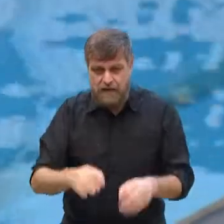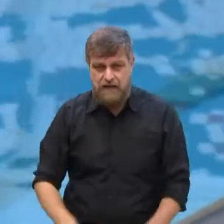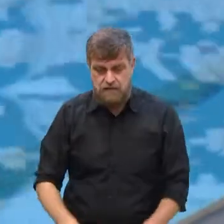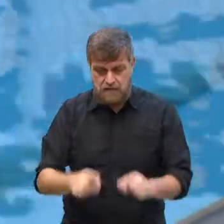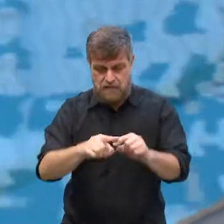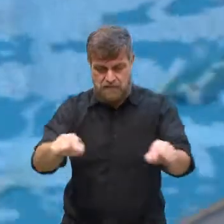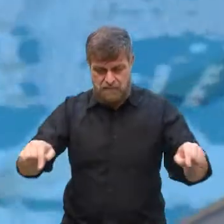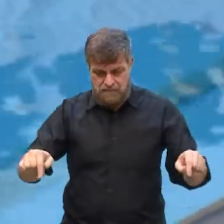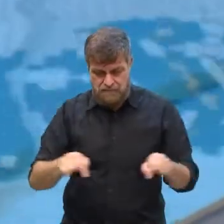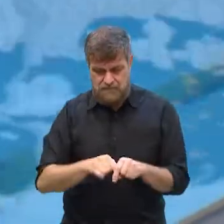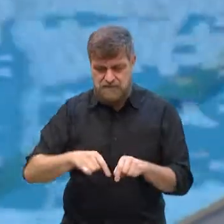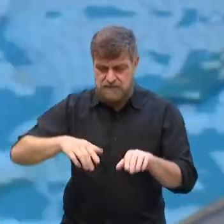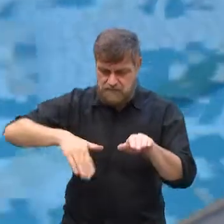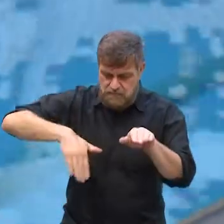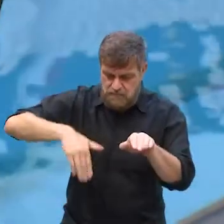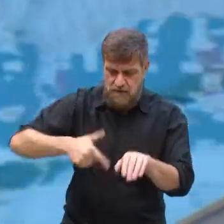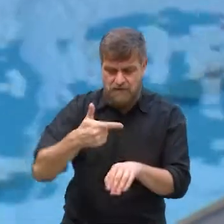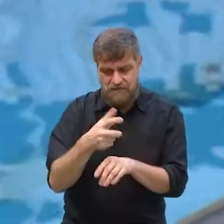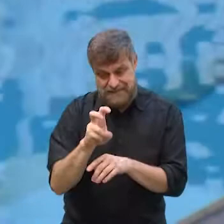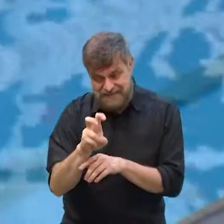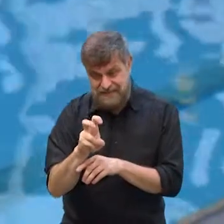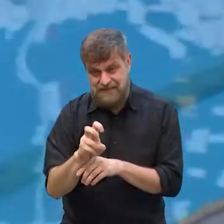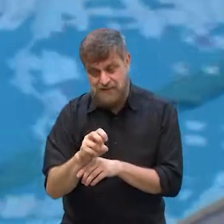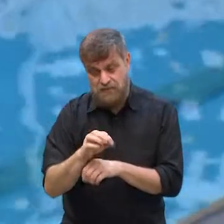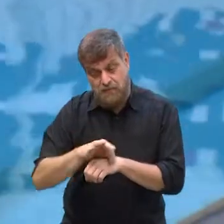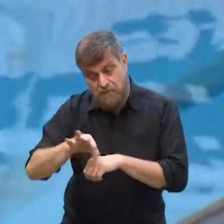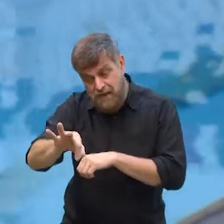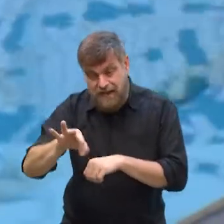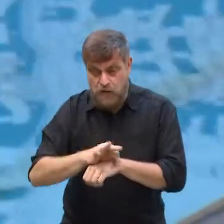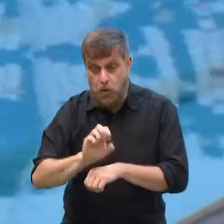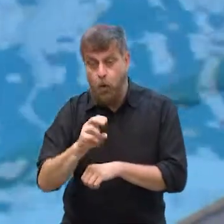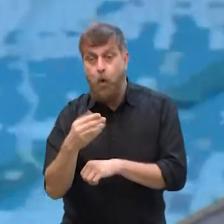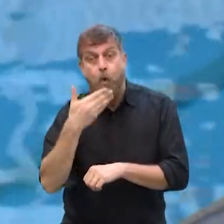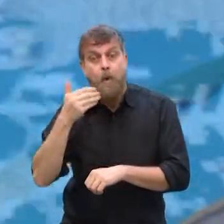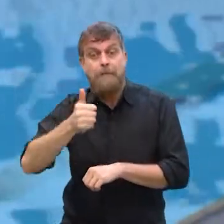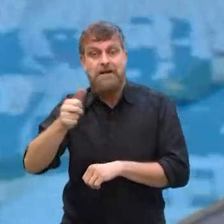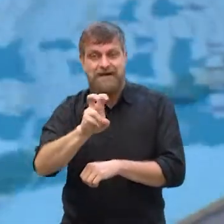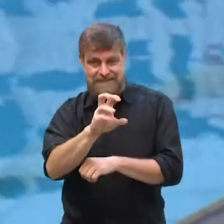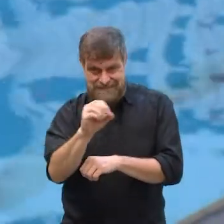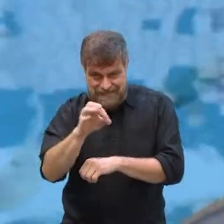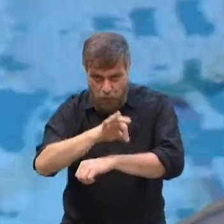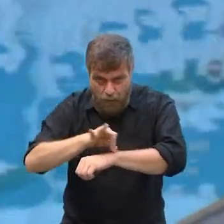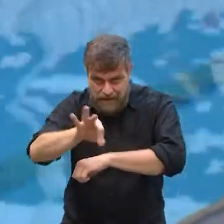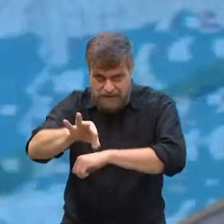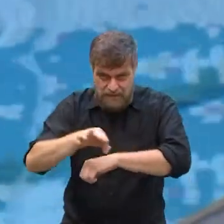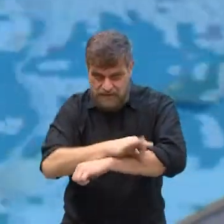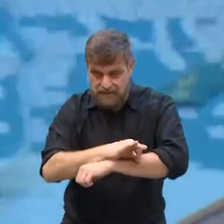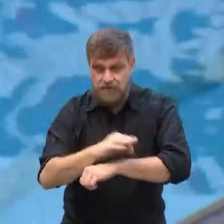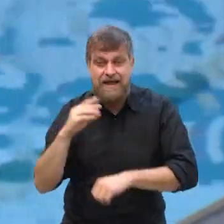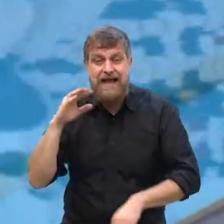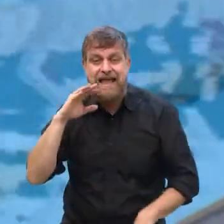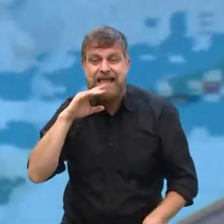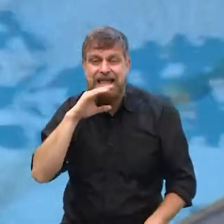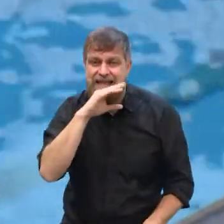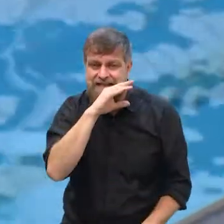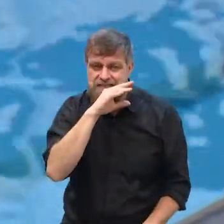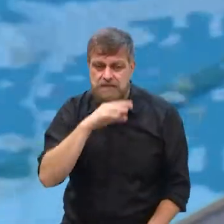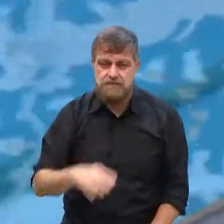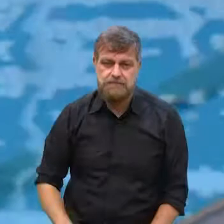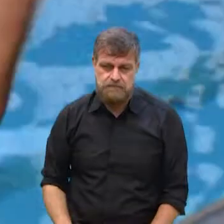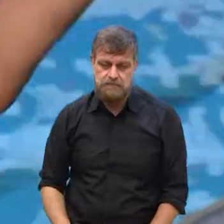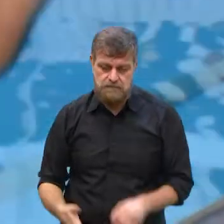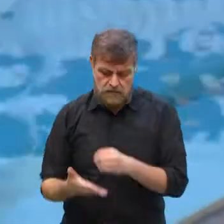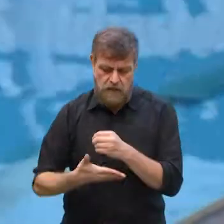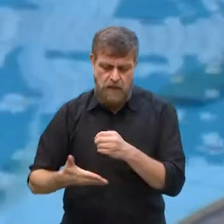seria igual isso aqui, mas sim uma piscina de 25 ou uma piscina de 50, que é melhor ainda, e aquecida. Isso seria uma questão